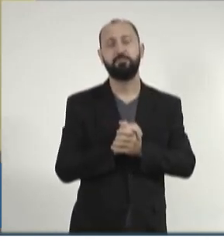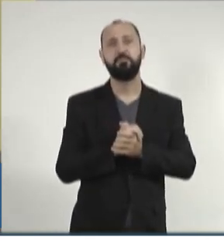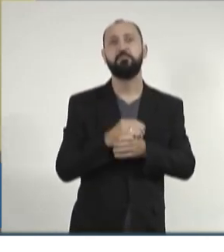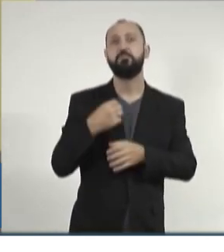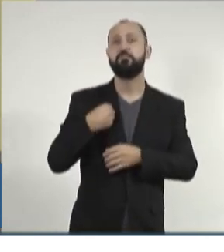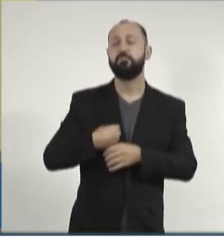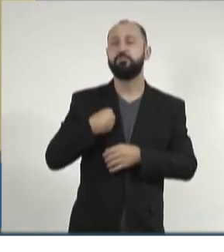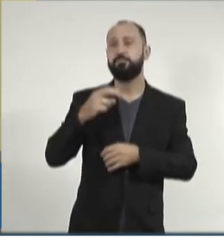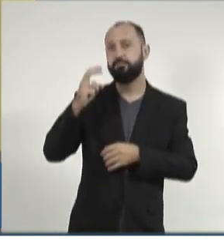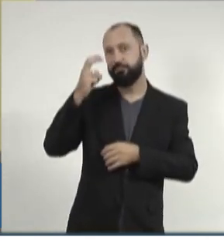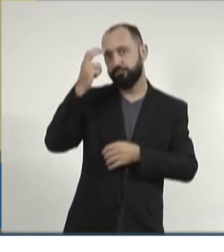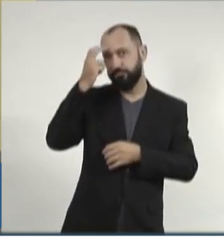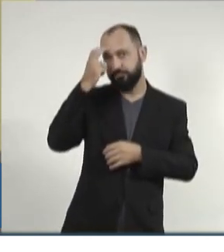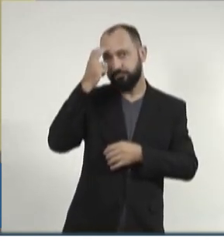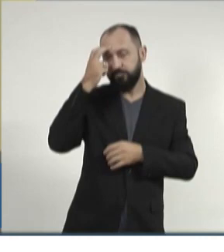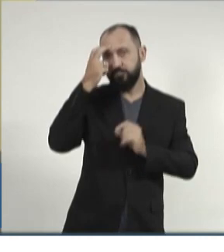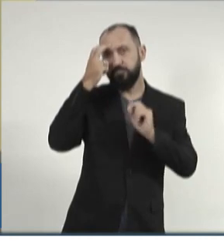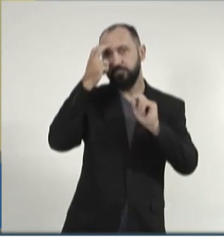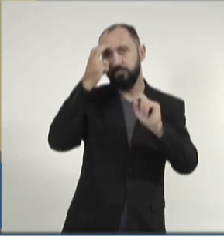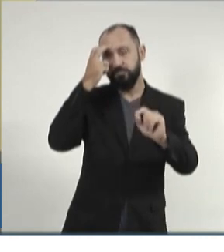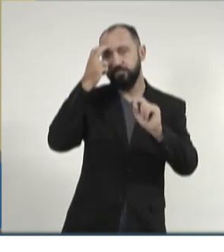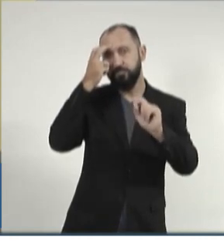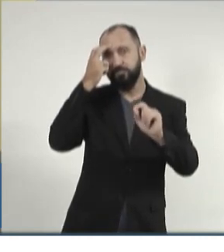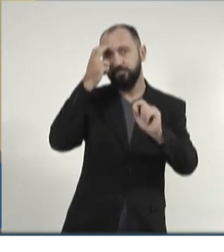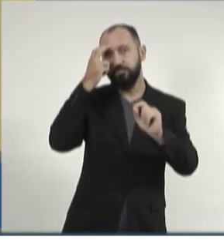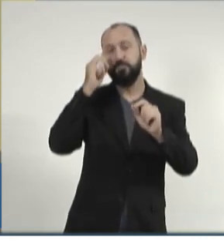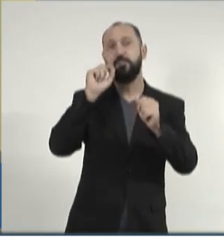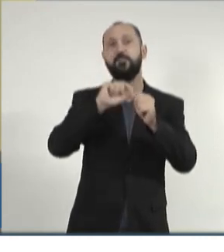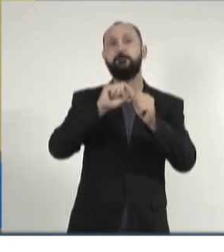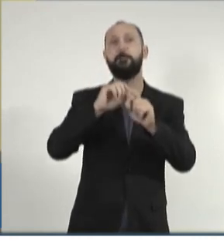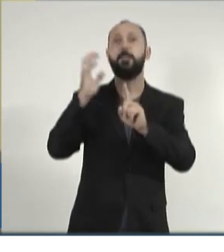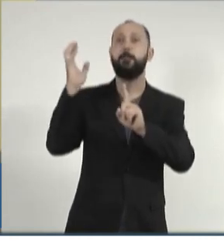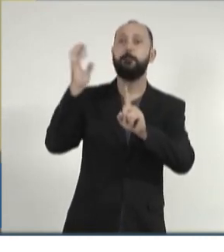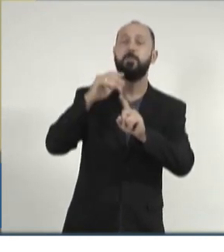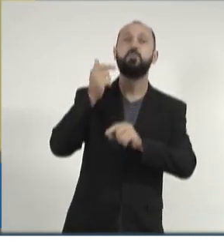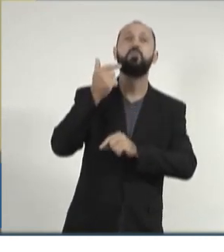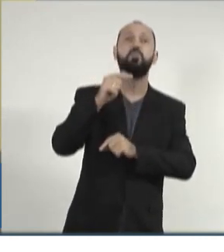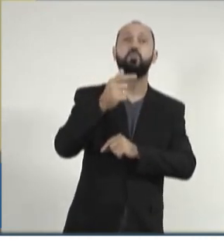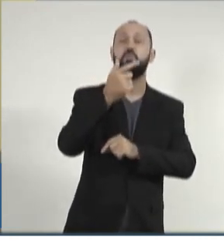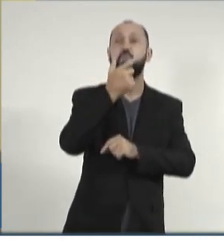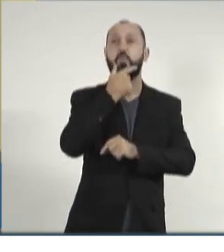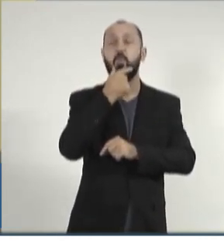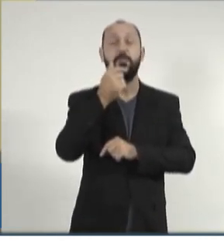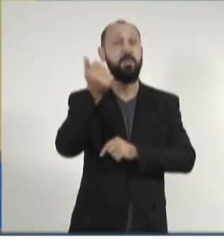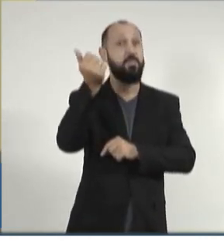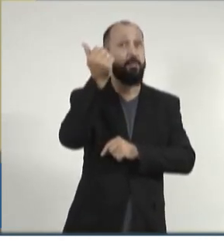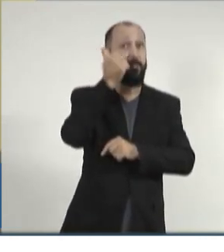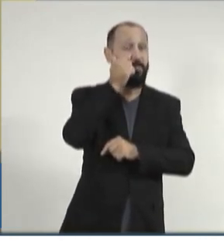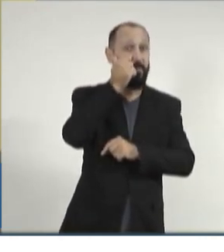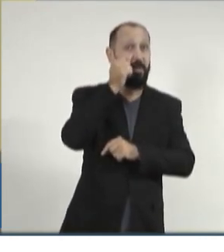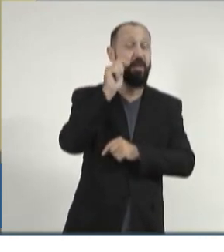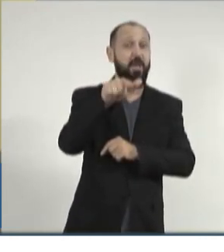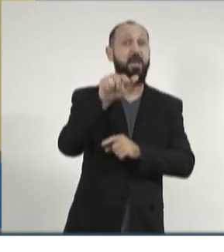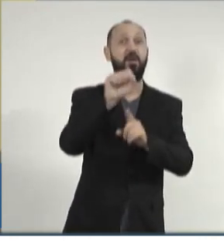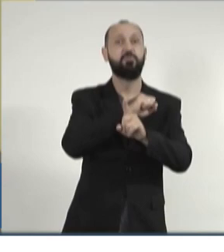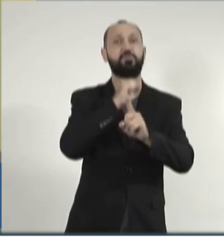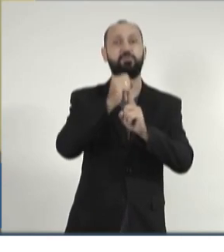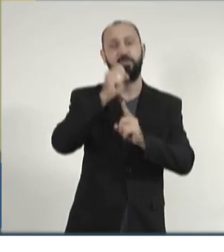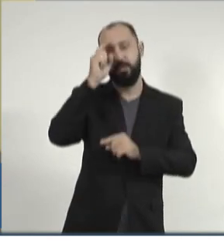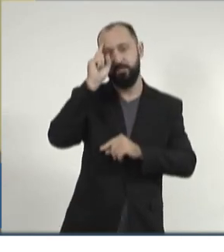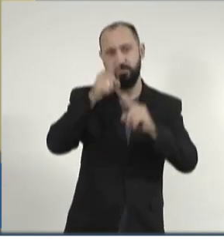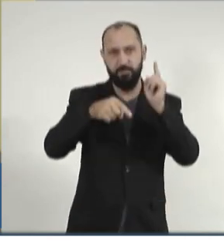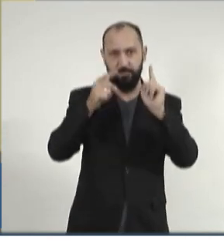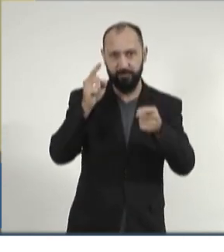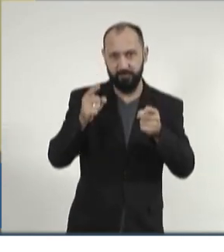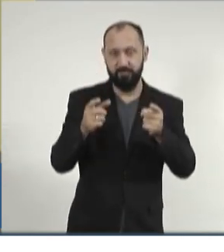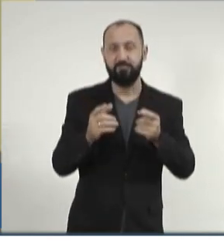gente vive numa cultura em que o que vai impor o que é do homem e o que é da mulher é a sociedade.